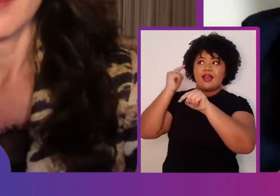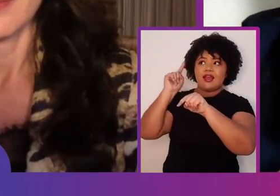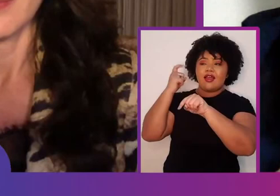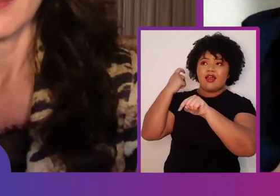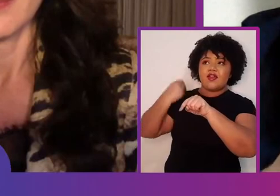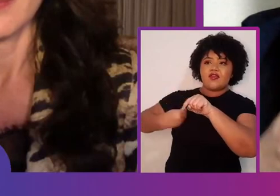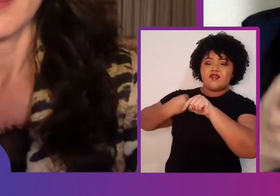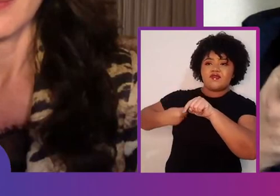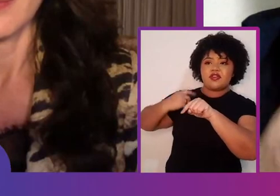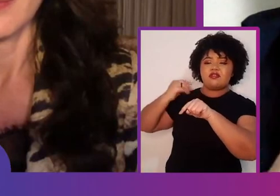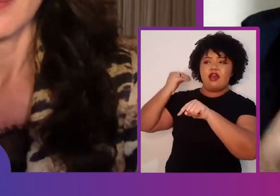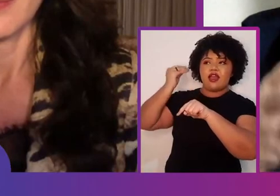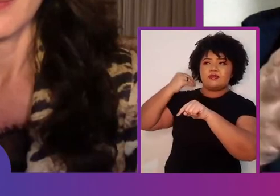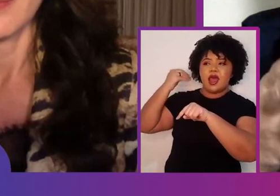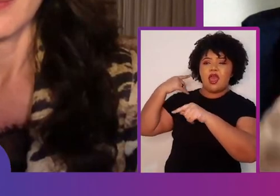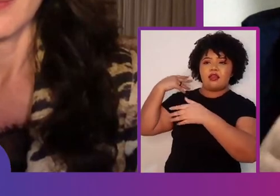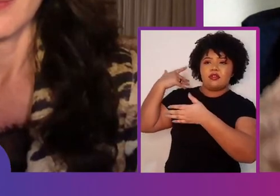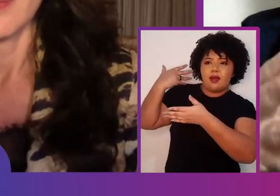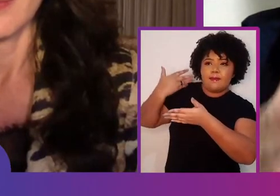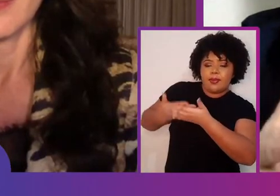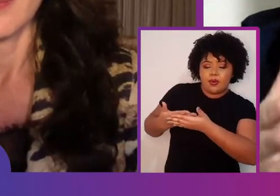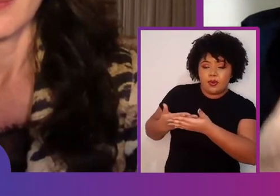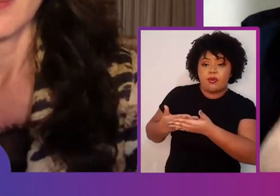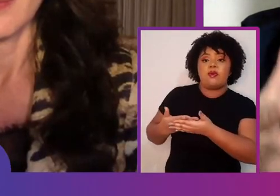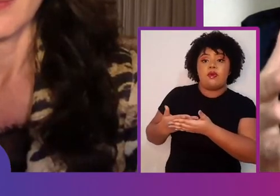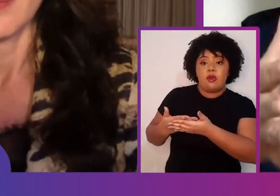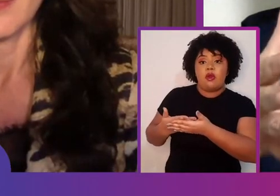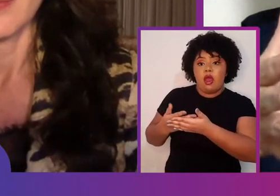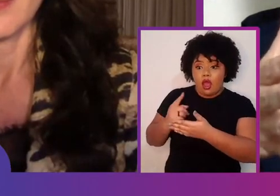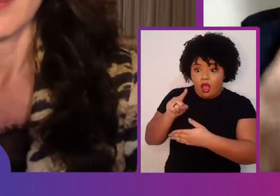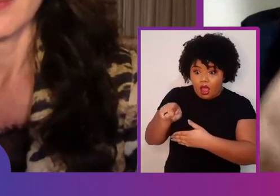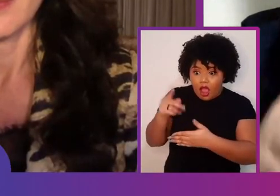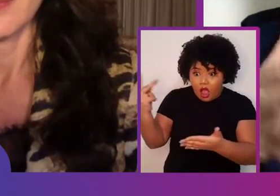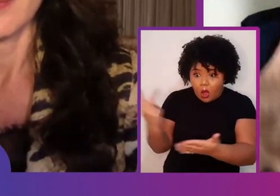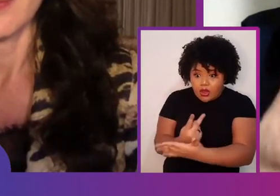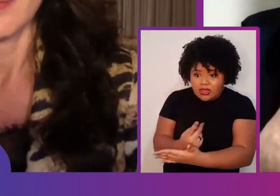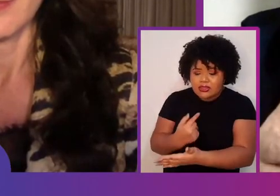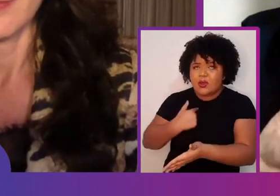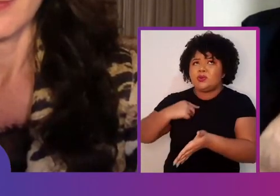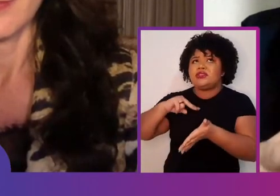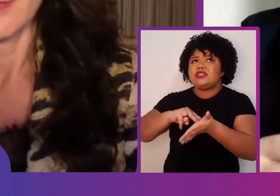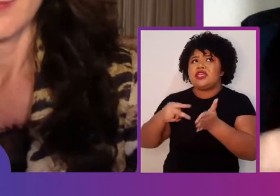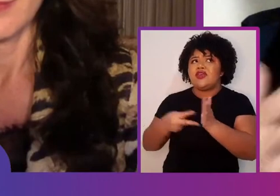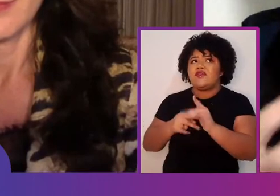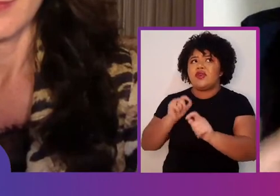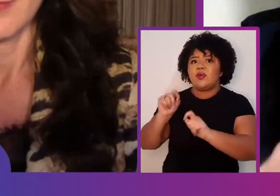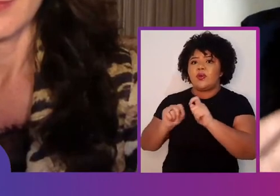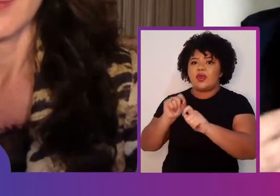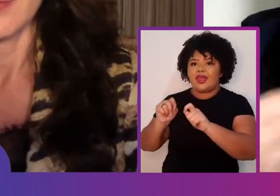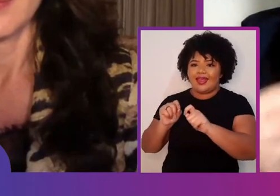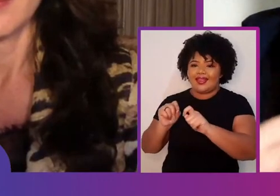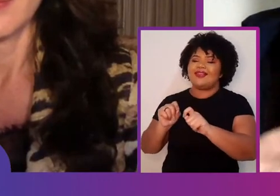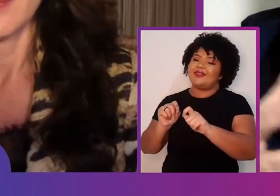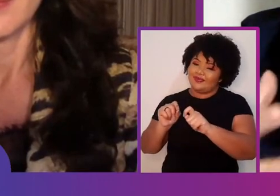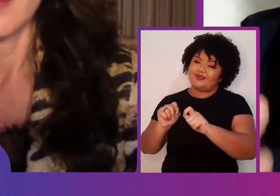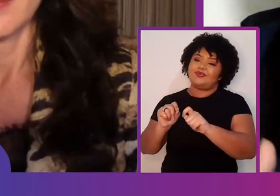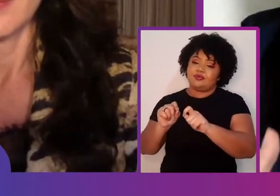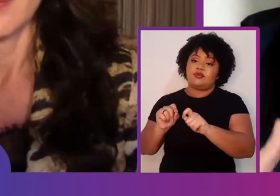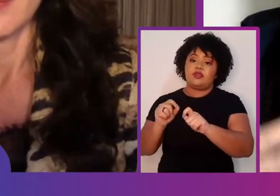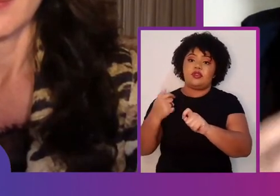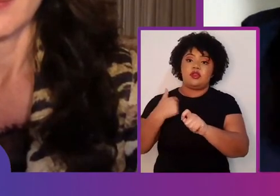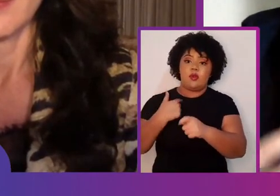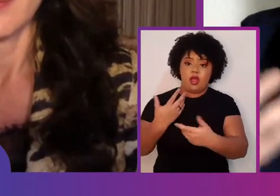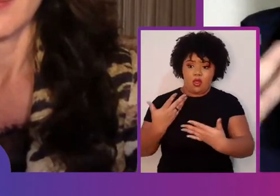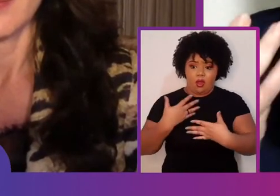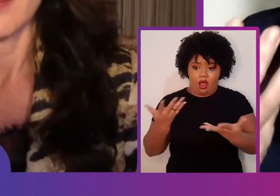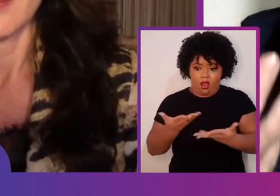experiências passadas, o que é o significado do que está acontecendo num dado momento. Então, qual é a emoção que eu estou sentindo